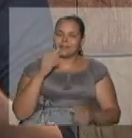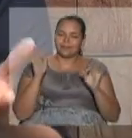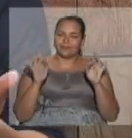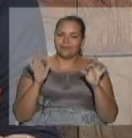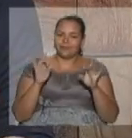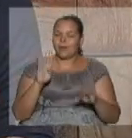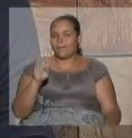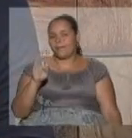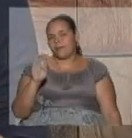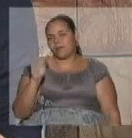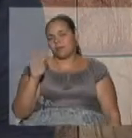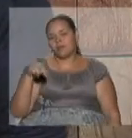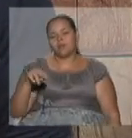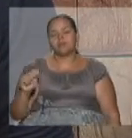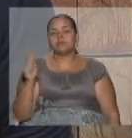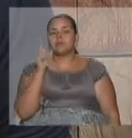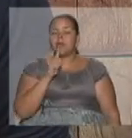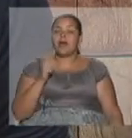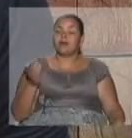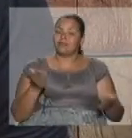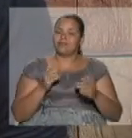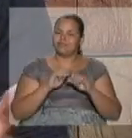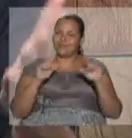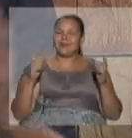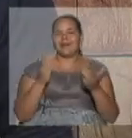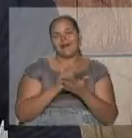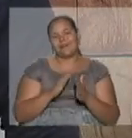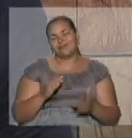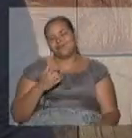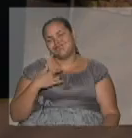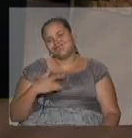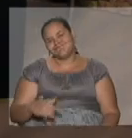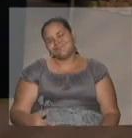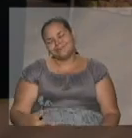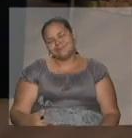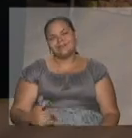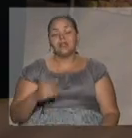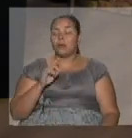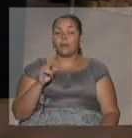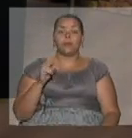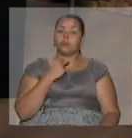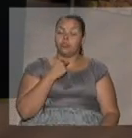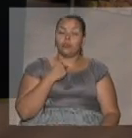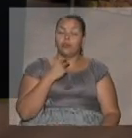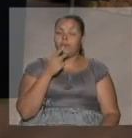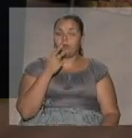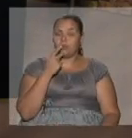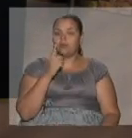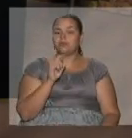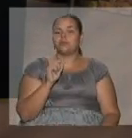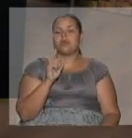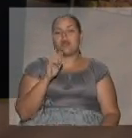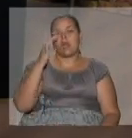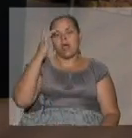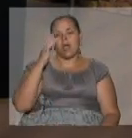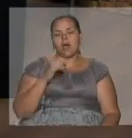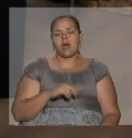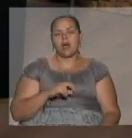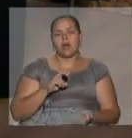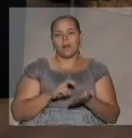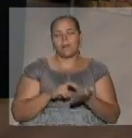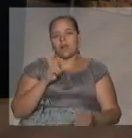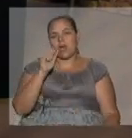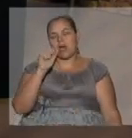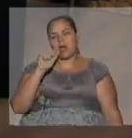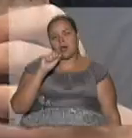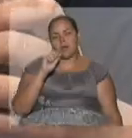a Bethânia, funcionou muito bem. O programa está acabando, acredita? Olha, que pena mesmo, mas eu não posso deixar de falar do Amanheceremos, que é um